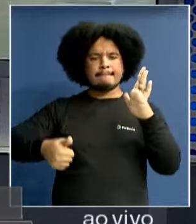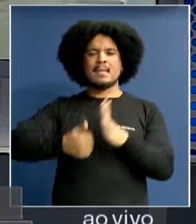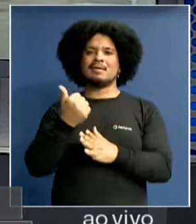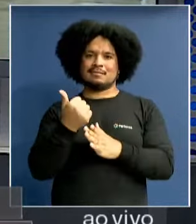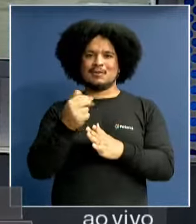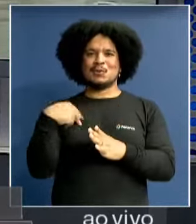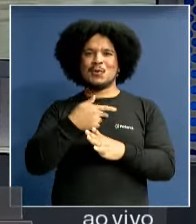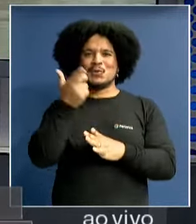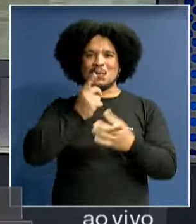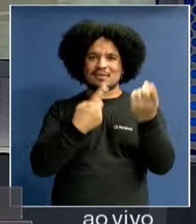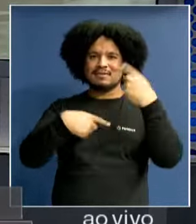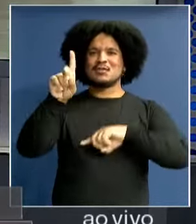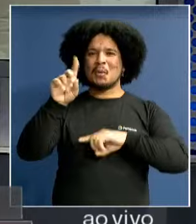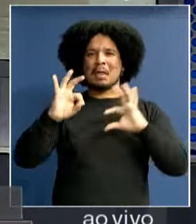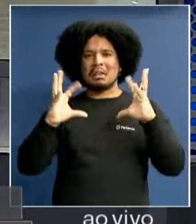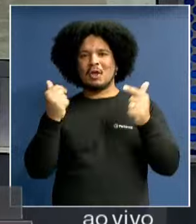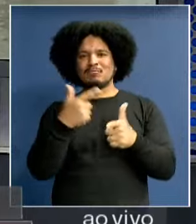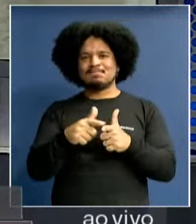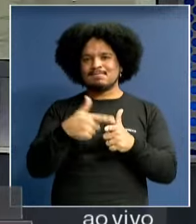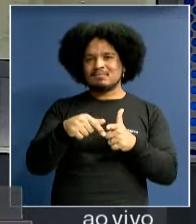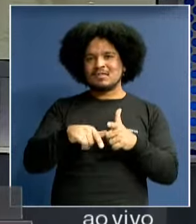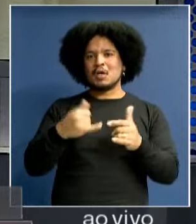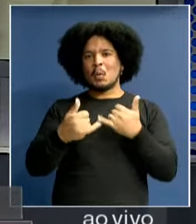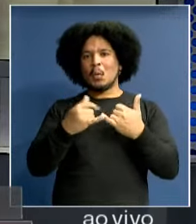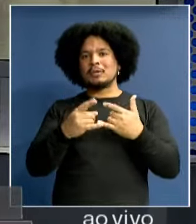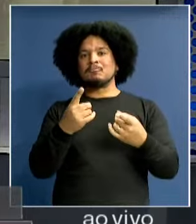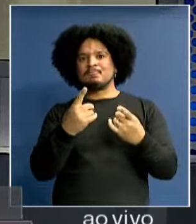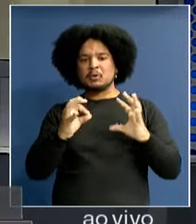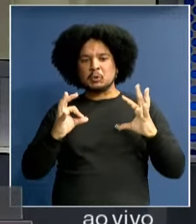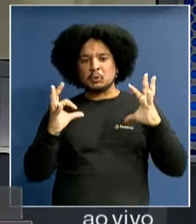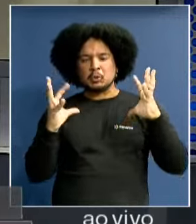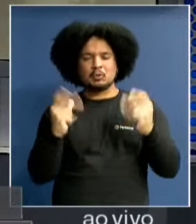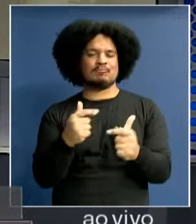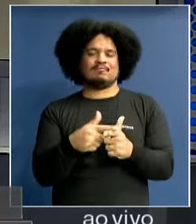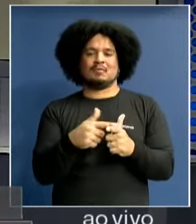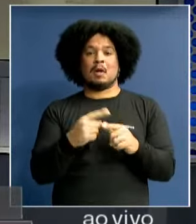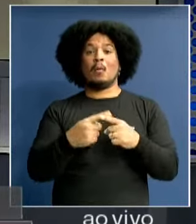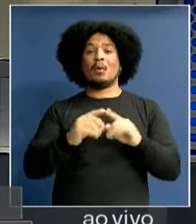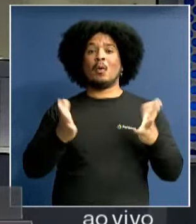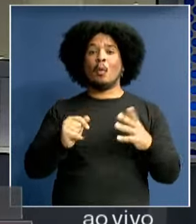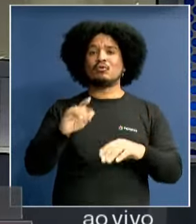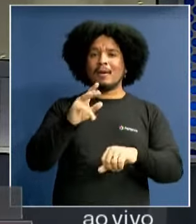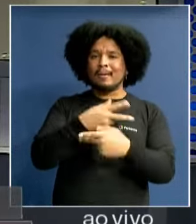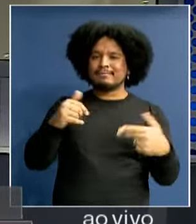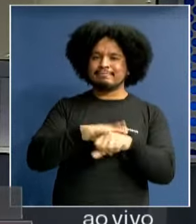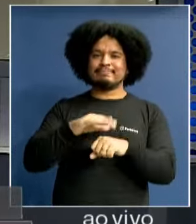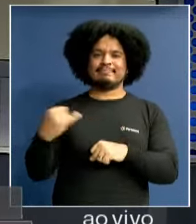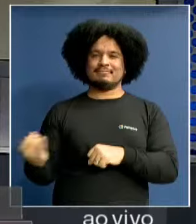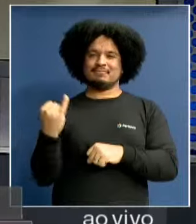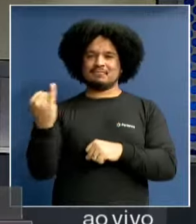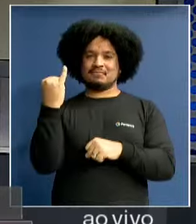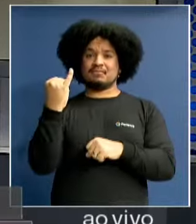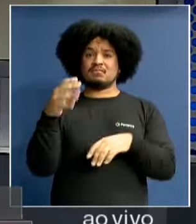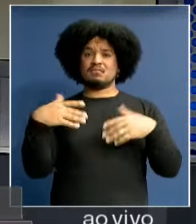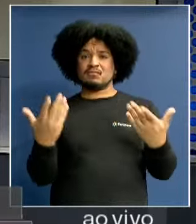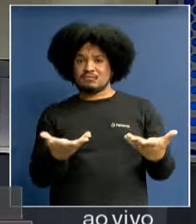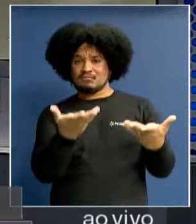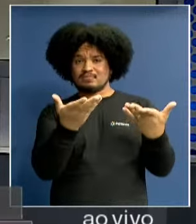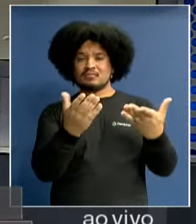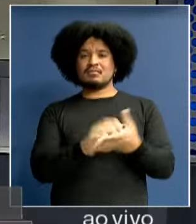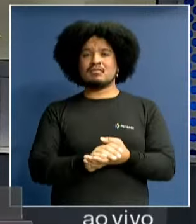possa vencer essa guerra, para que a gente possa dar a volta por cima. Hoje, isso é uma das coisas mais importantes. E está aí, ó,